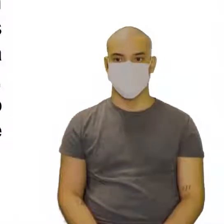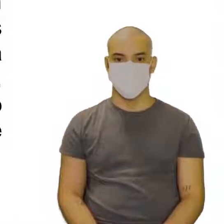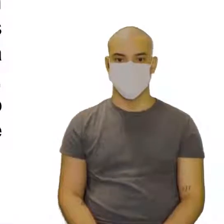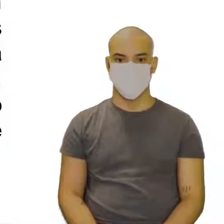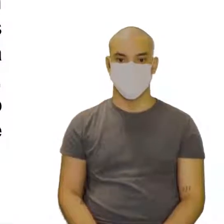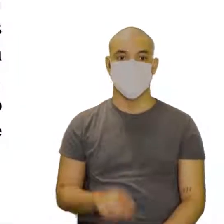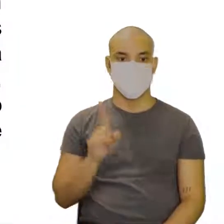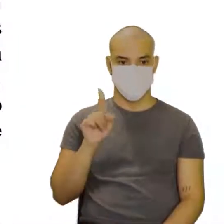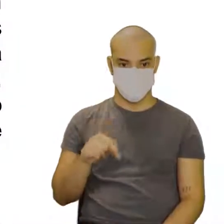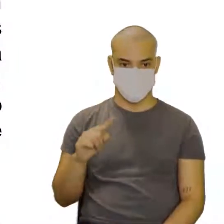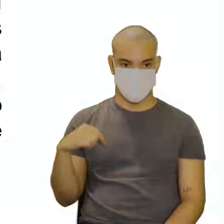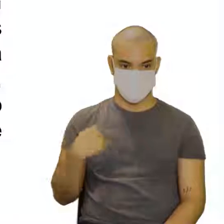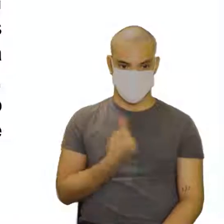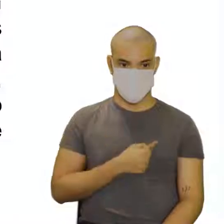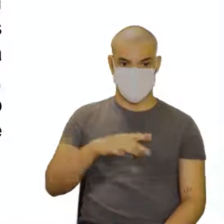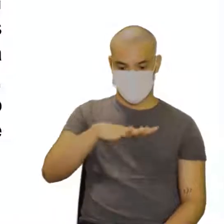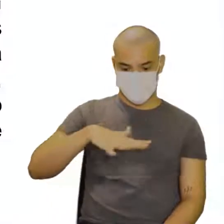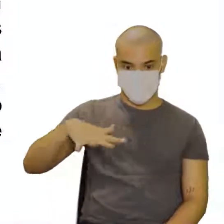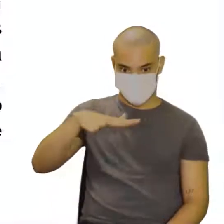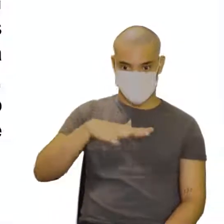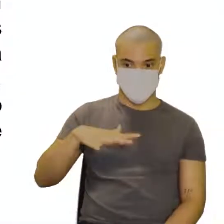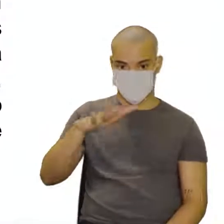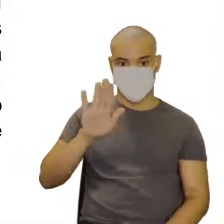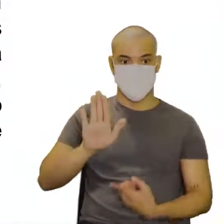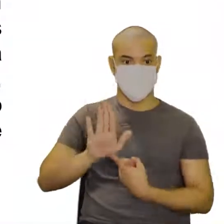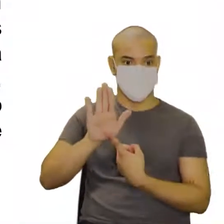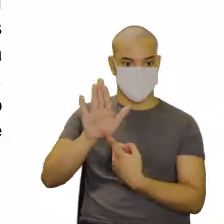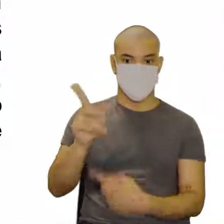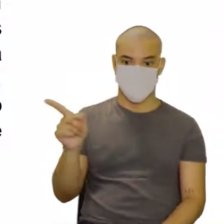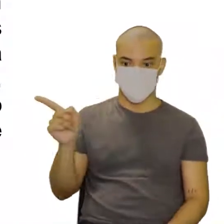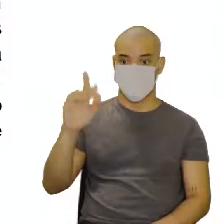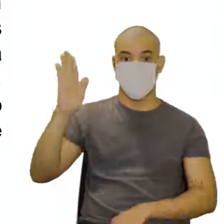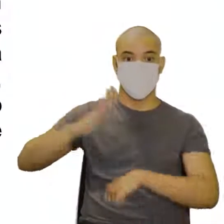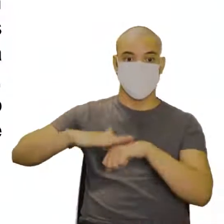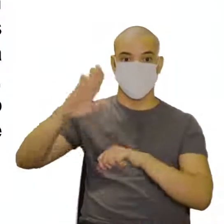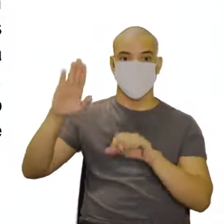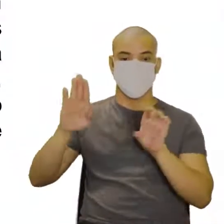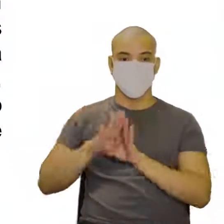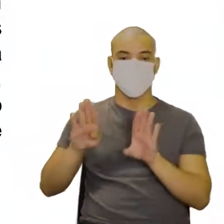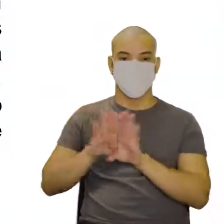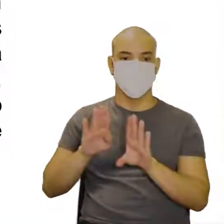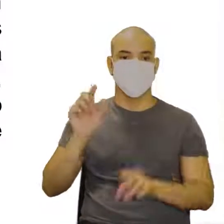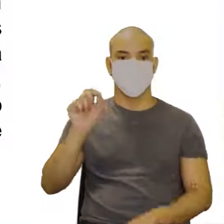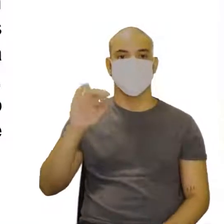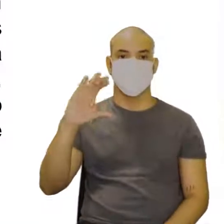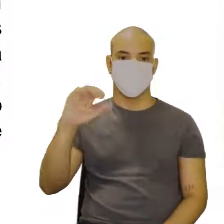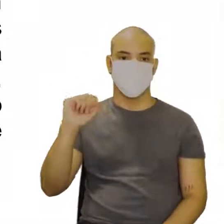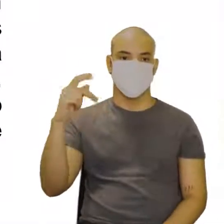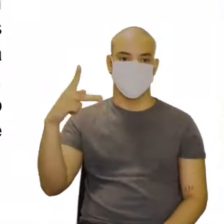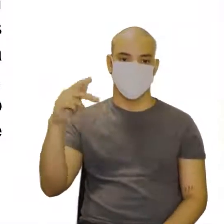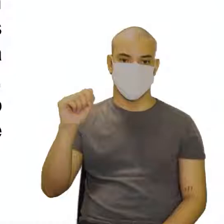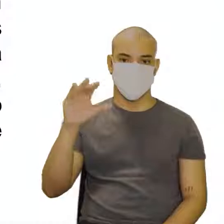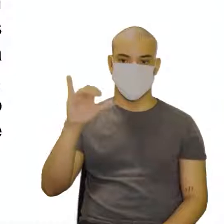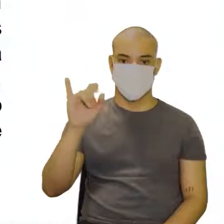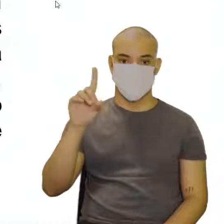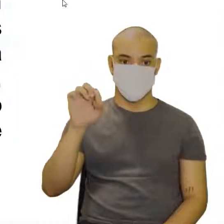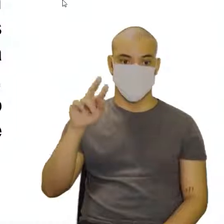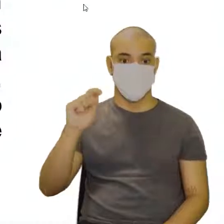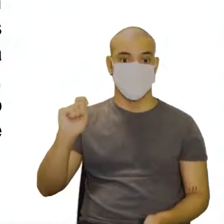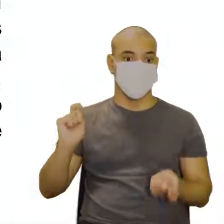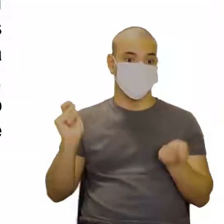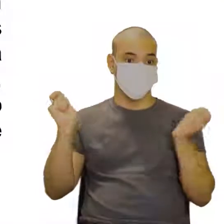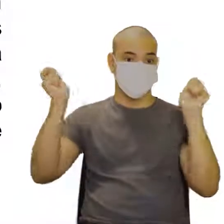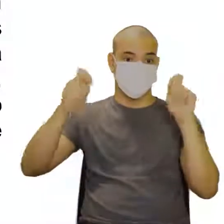é a nossa área, como vocês podem ver ali, maior também será a capacidade delas armazenarem